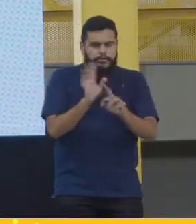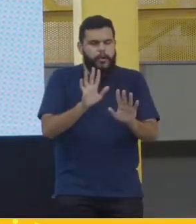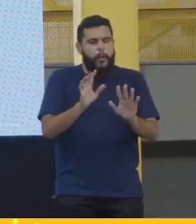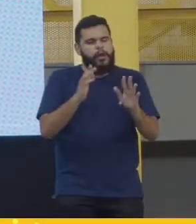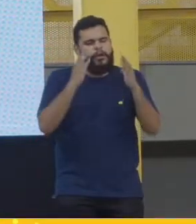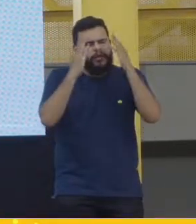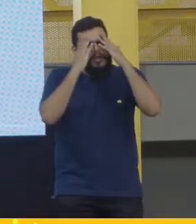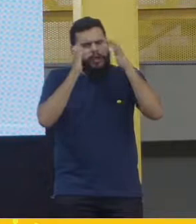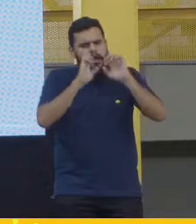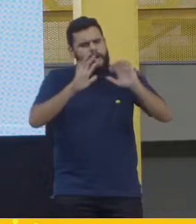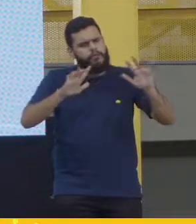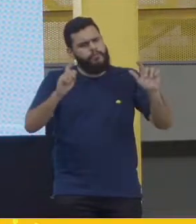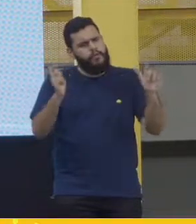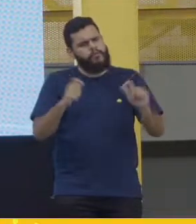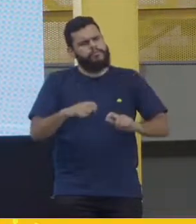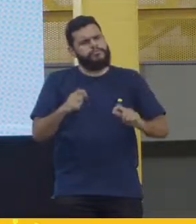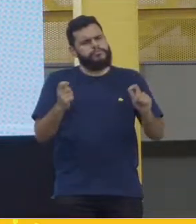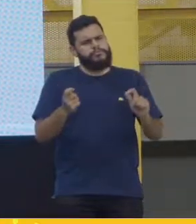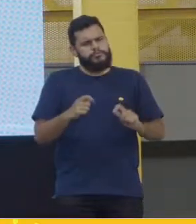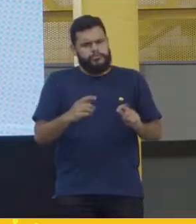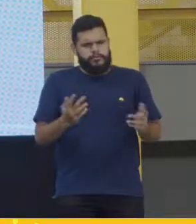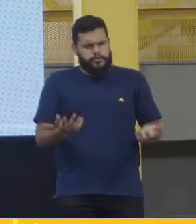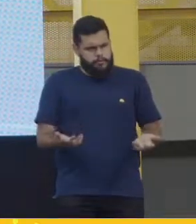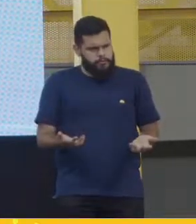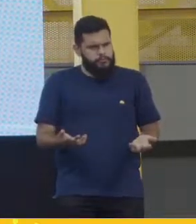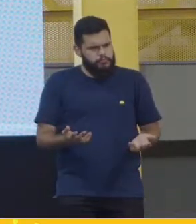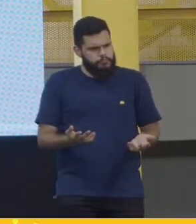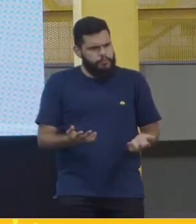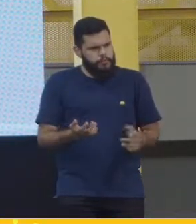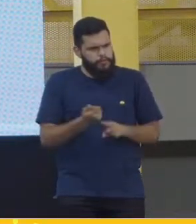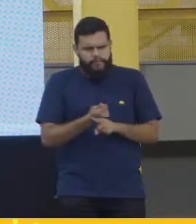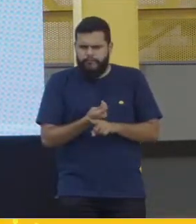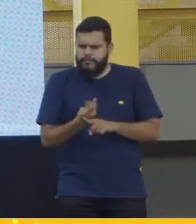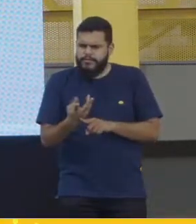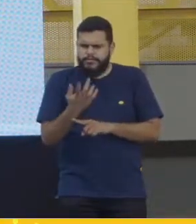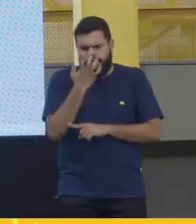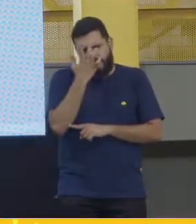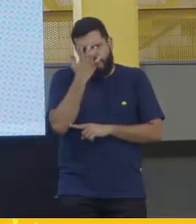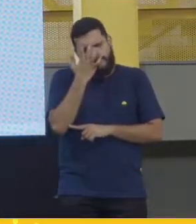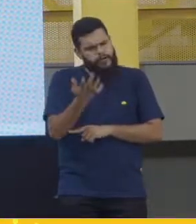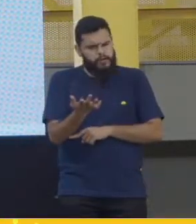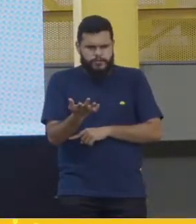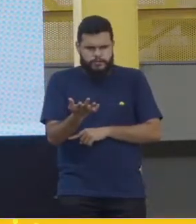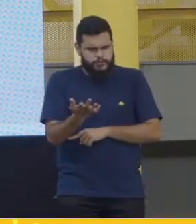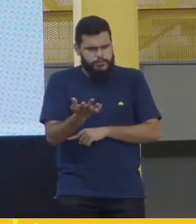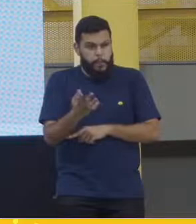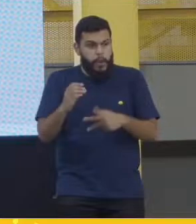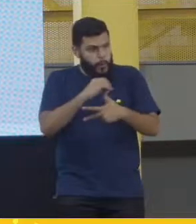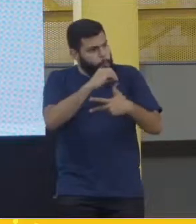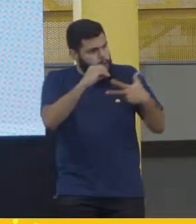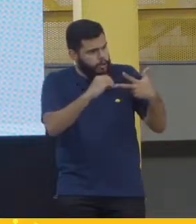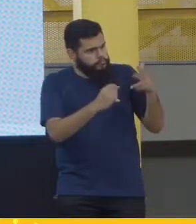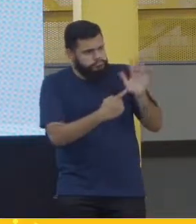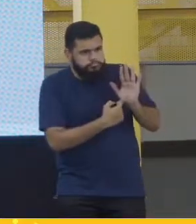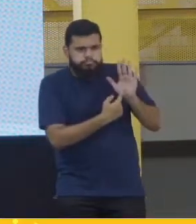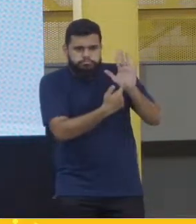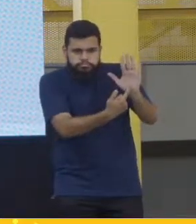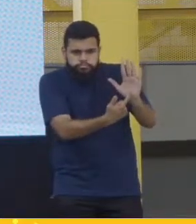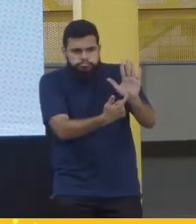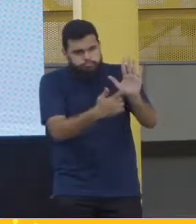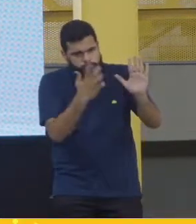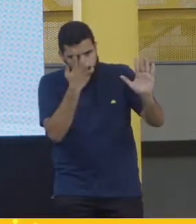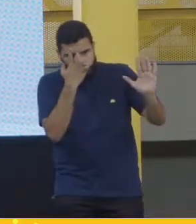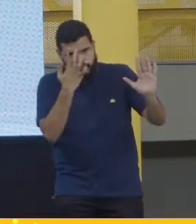compreensão. Física vai para além daquele decoreba da continha que você tem que fazer. E o Enem tem mostrado isso. Tanto é que